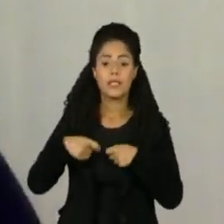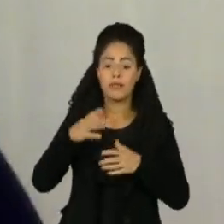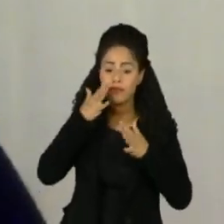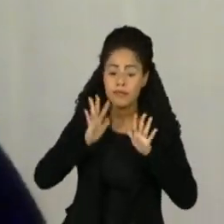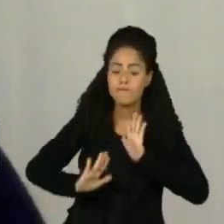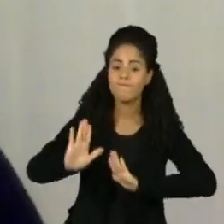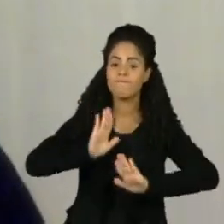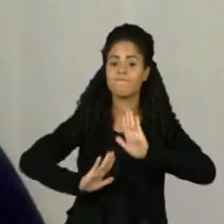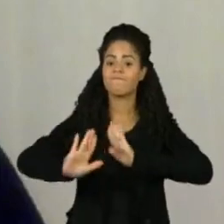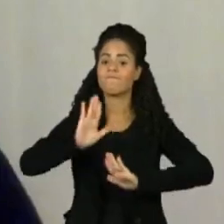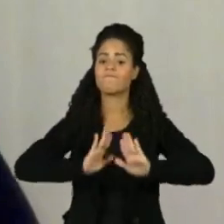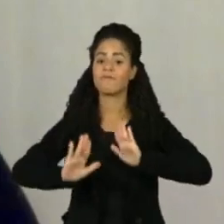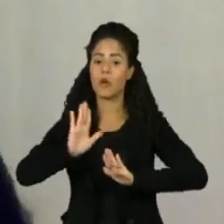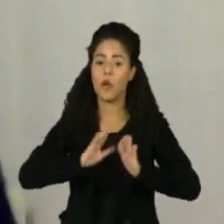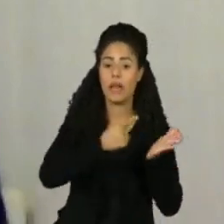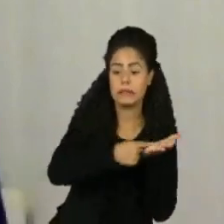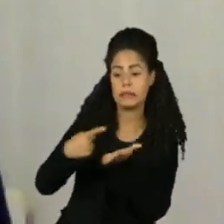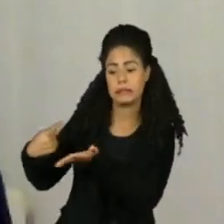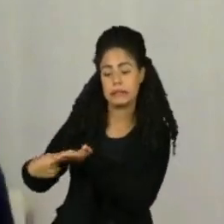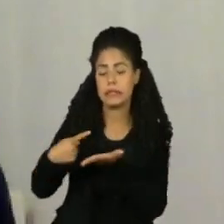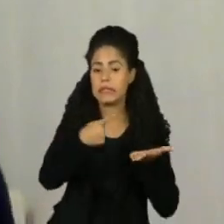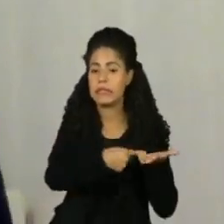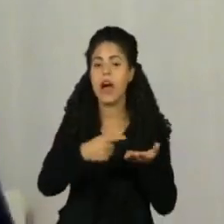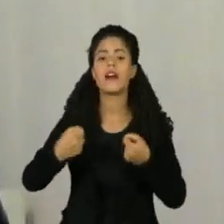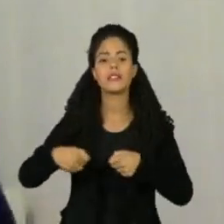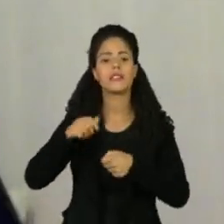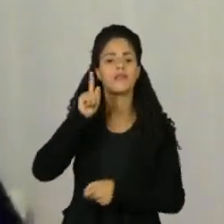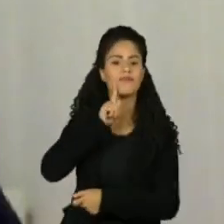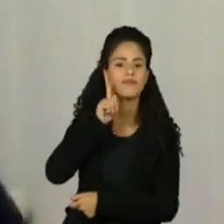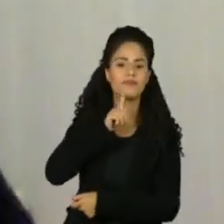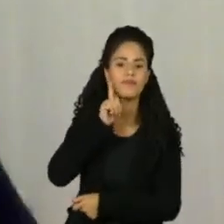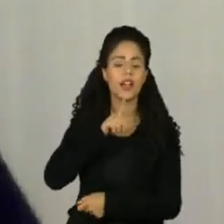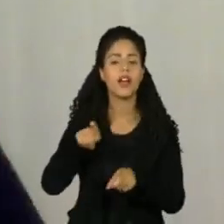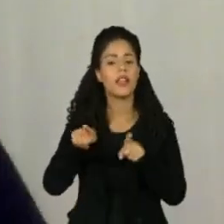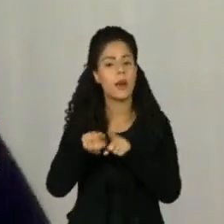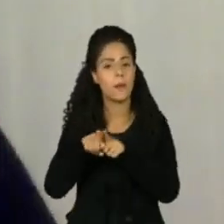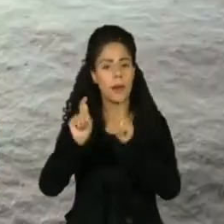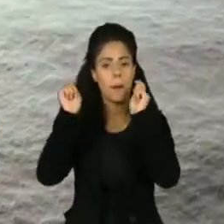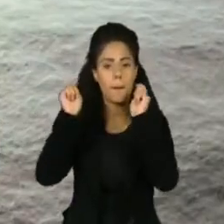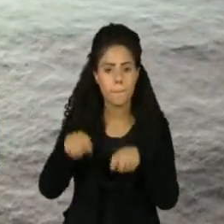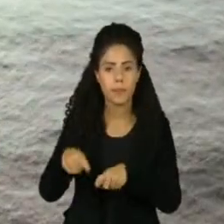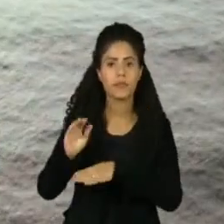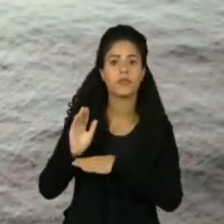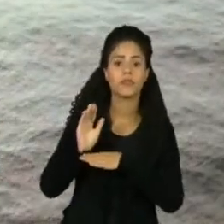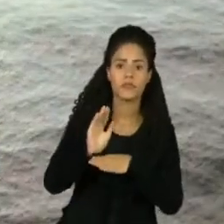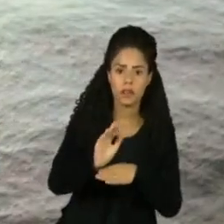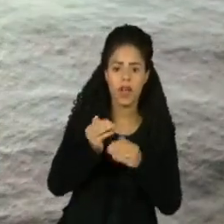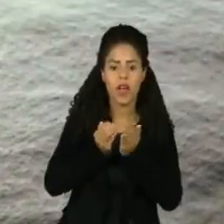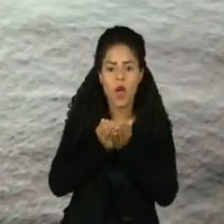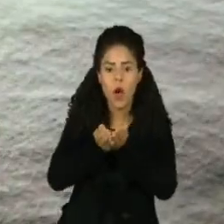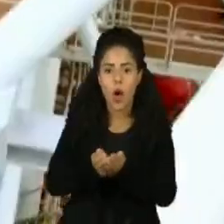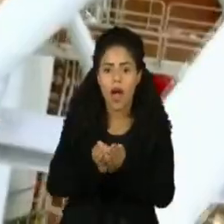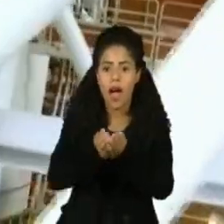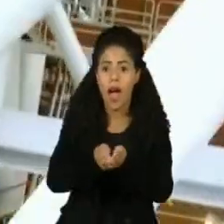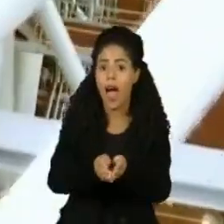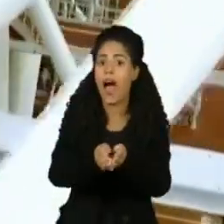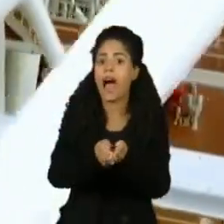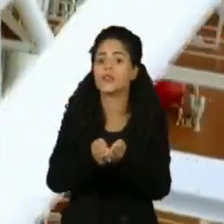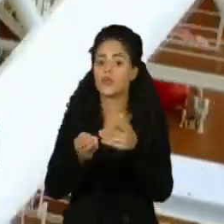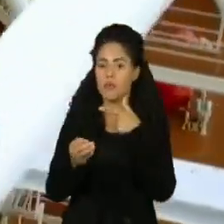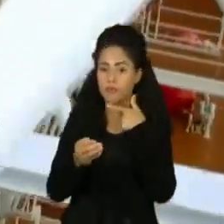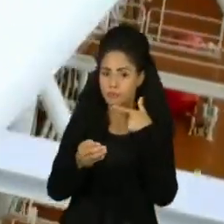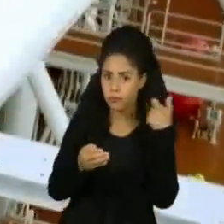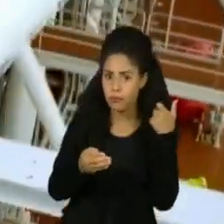certas de países europeus e também dos Estados Unidos, que poderiam sim fazer a Rússia limitar,